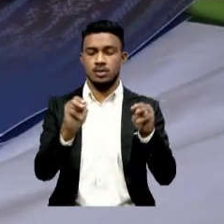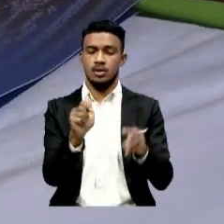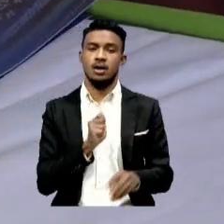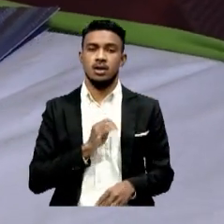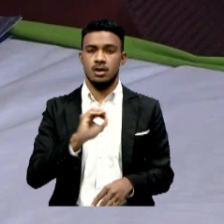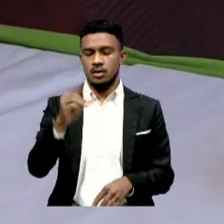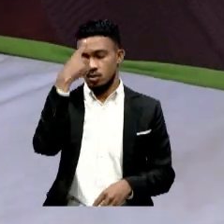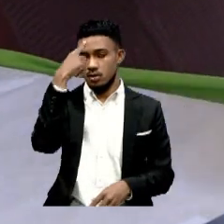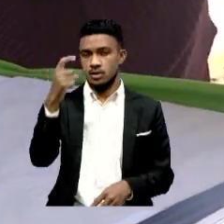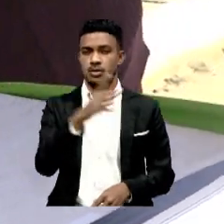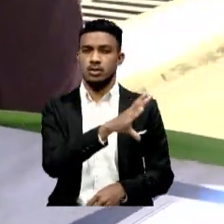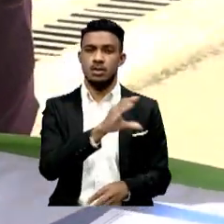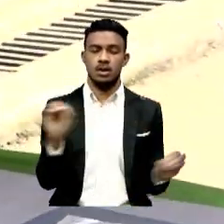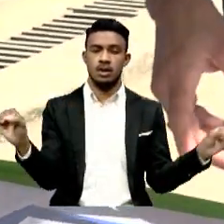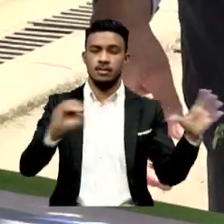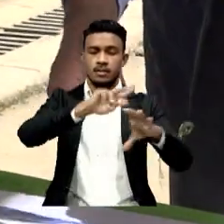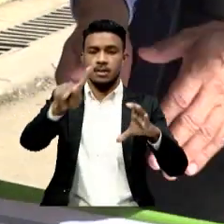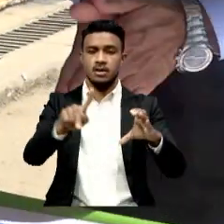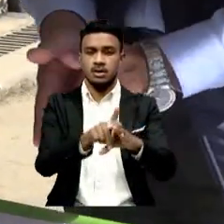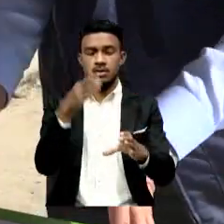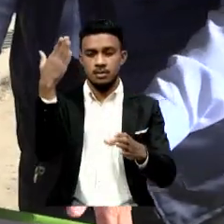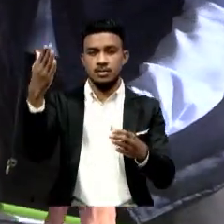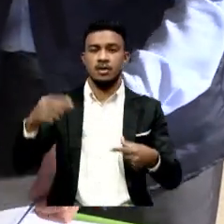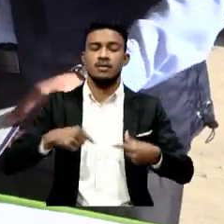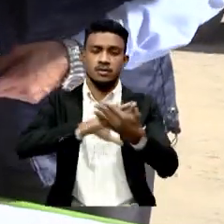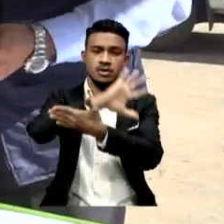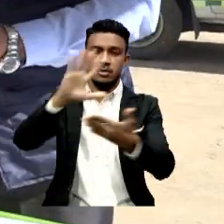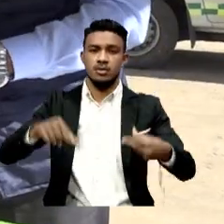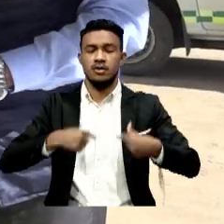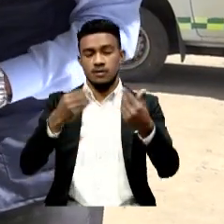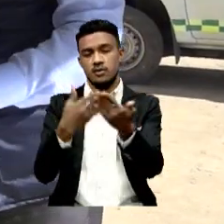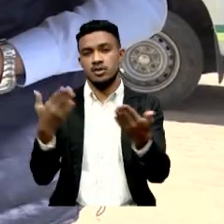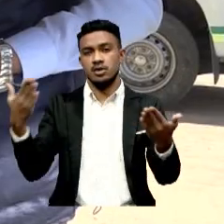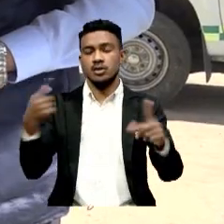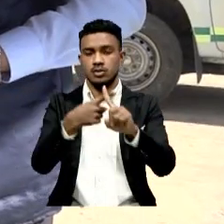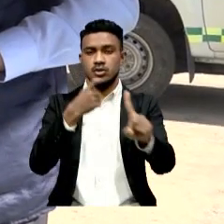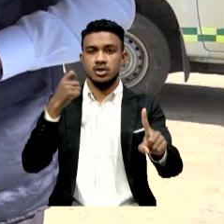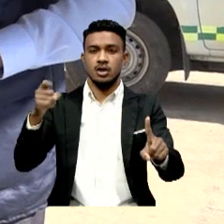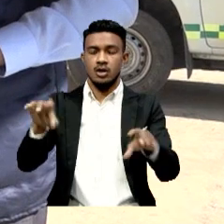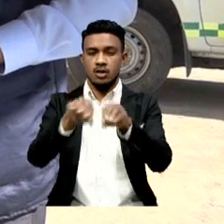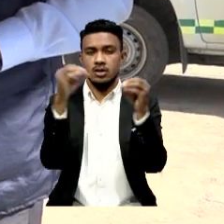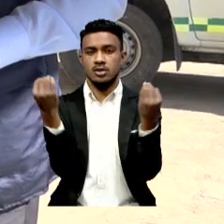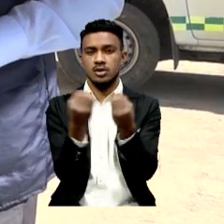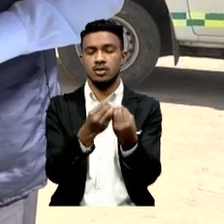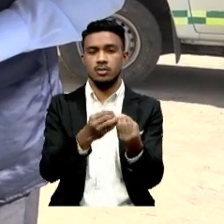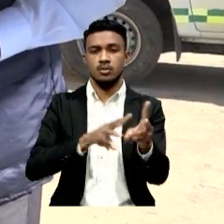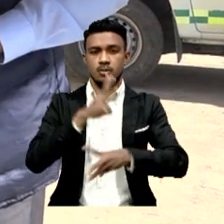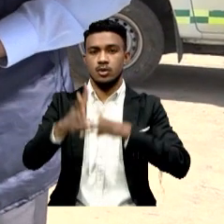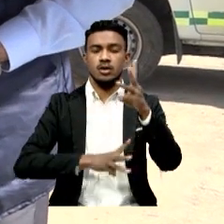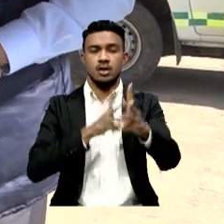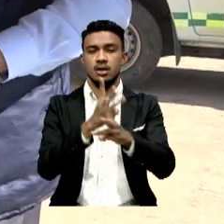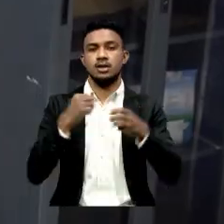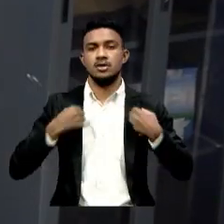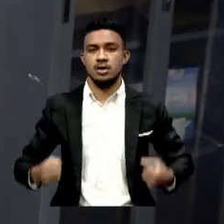la marca presença e a cerimônia entrega equipamento Saúde Rússia Organização Mundial Saúde Rudi observa mos